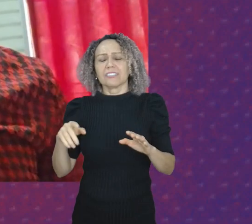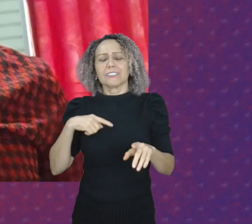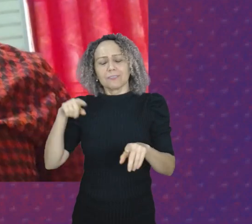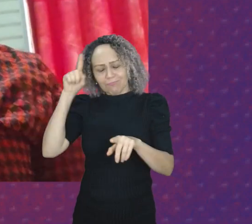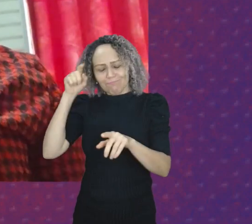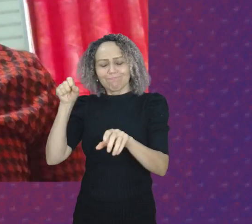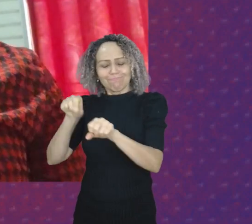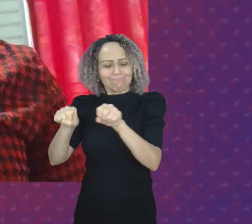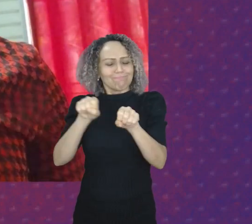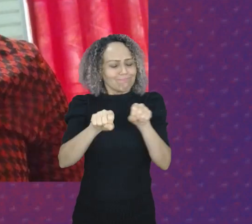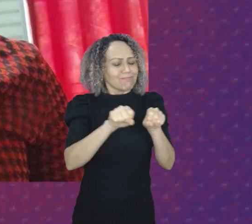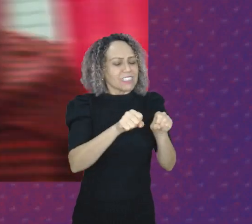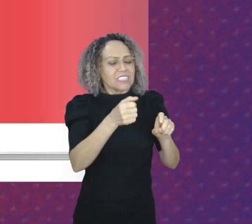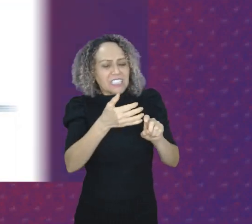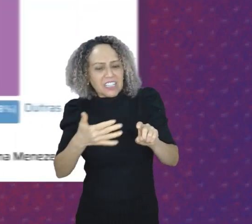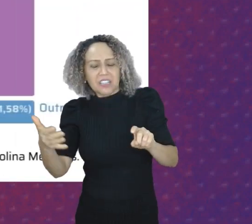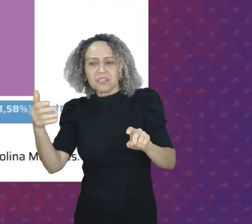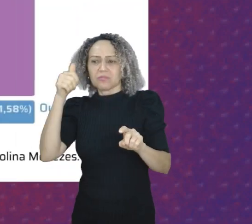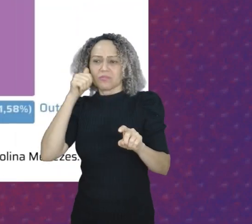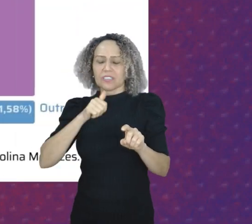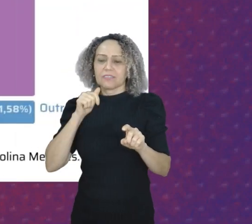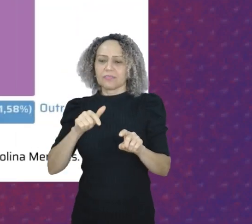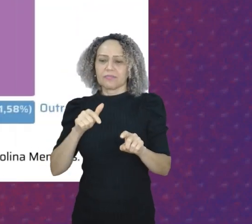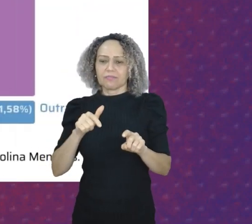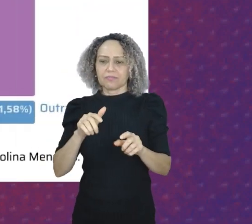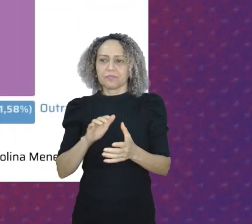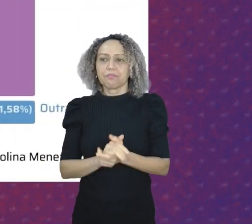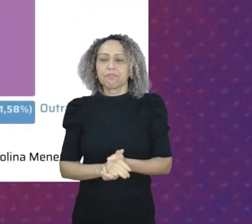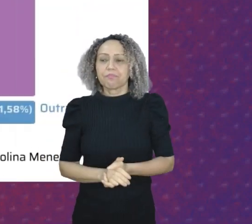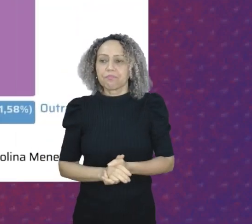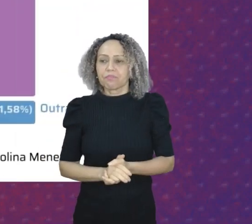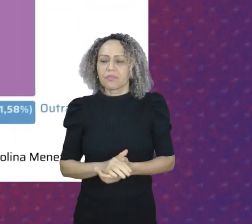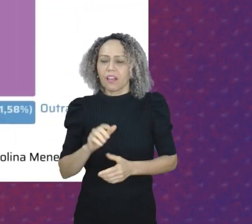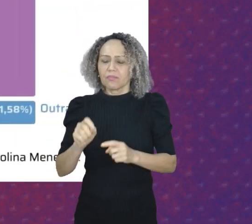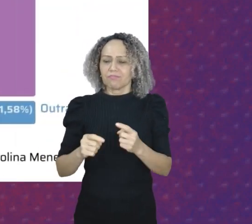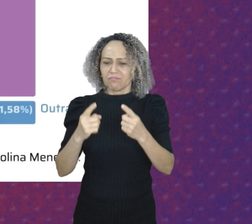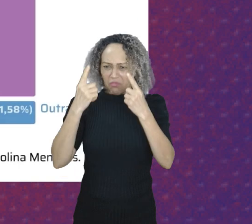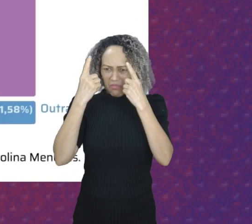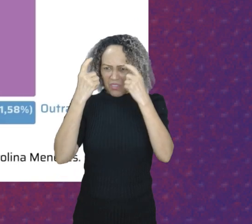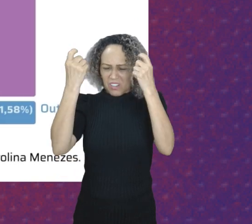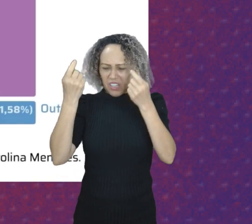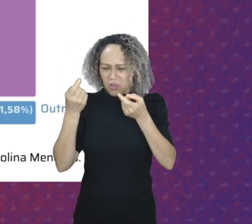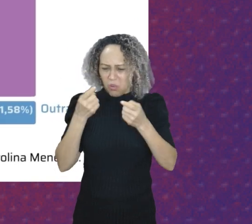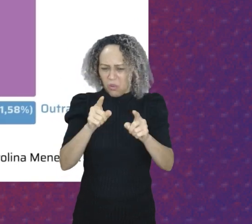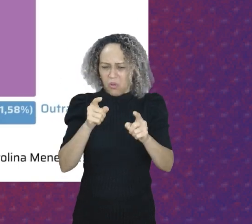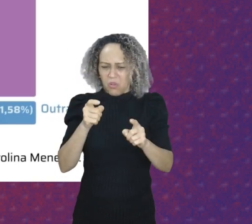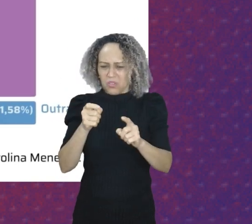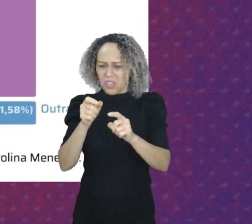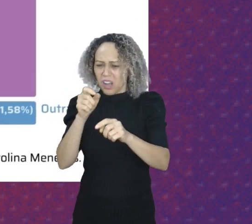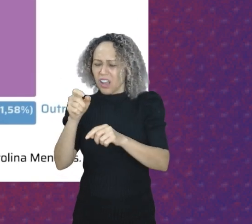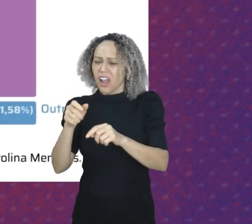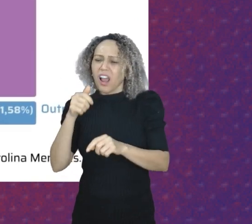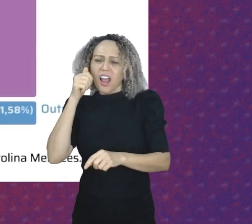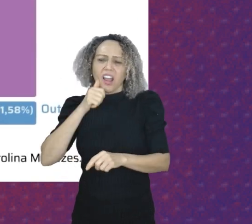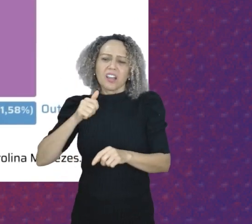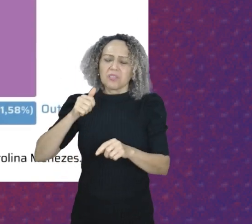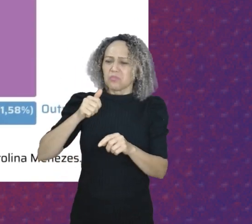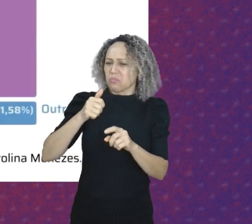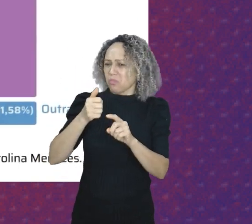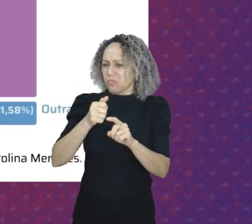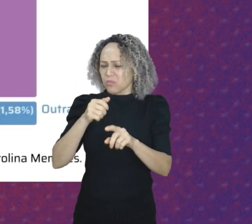não respeito a essa identidade de gênero. O dossiê de mortes e violências contra a população LGBTI+, no